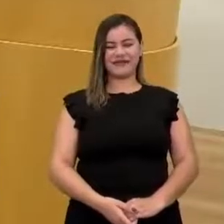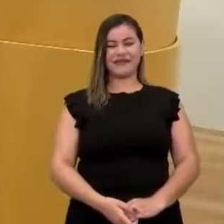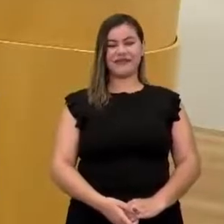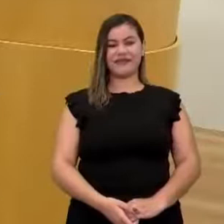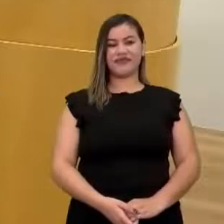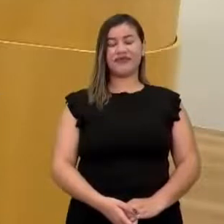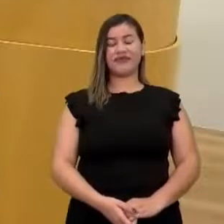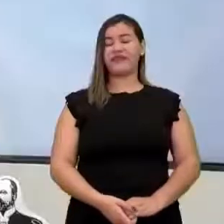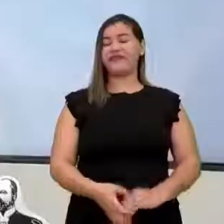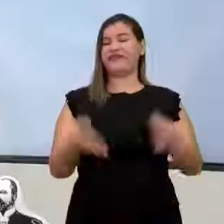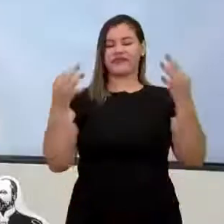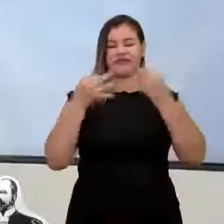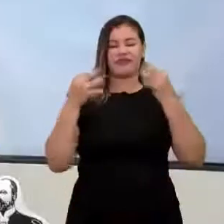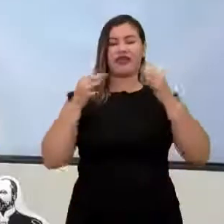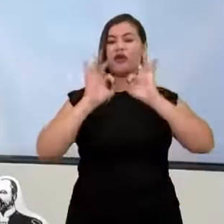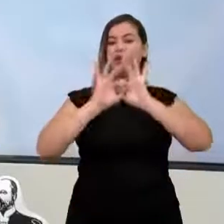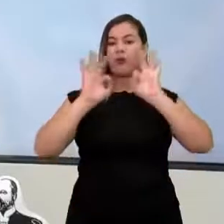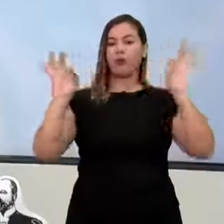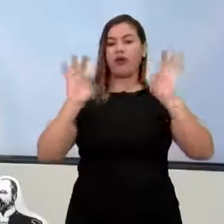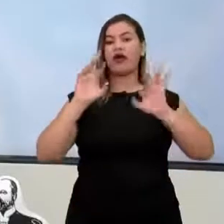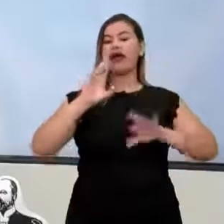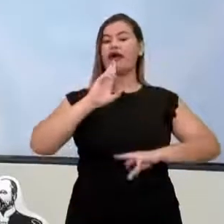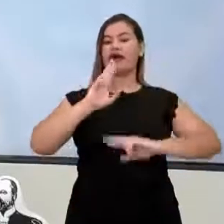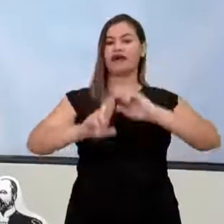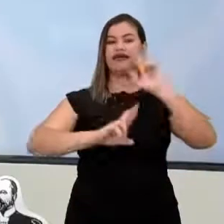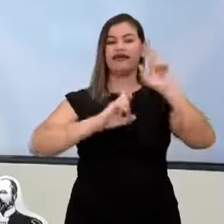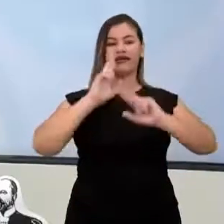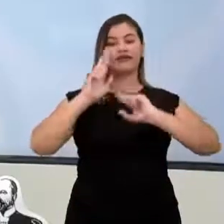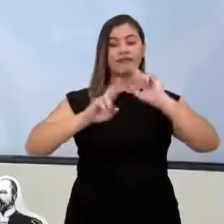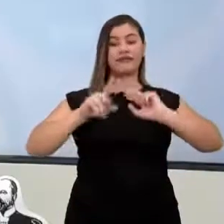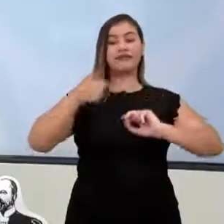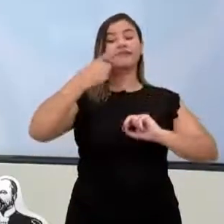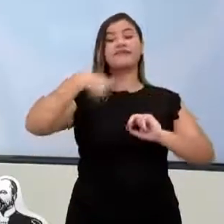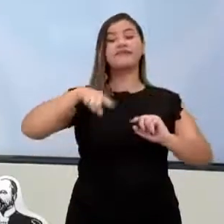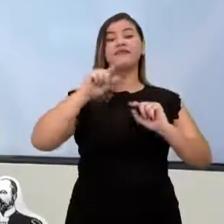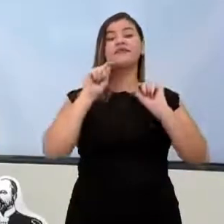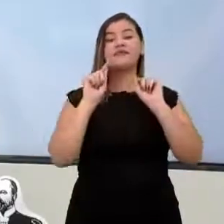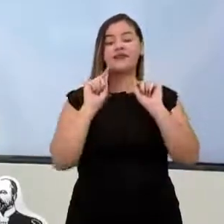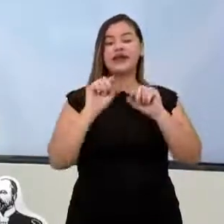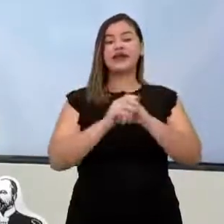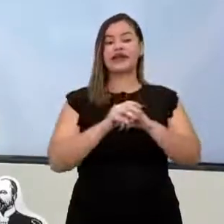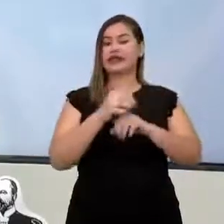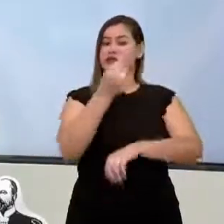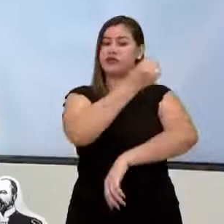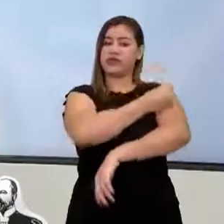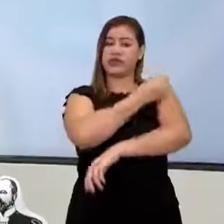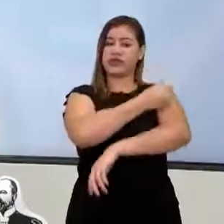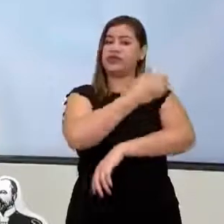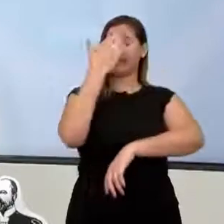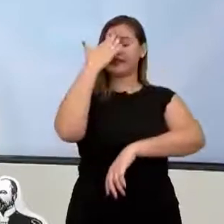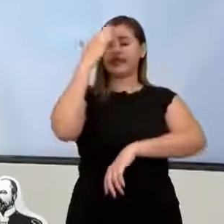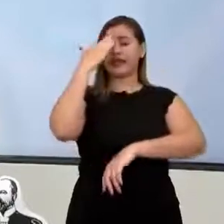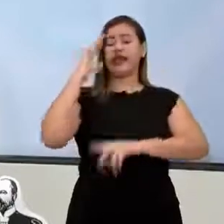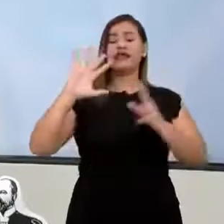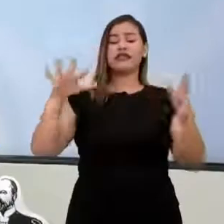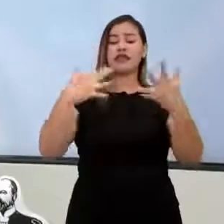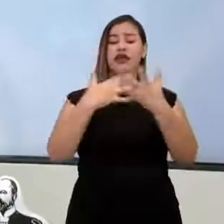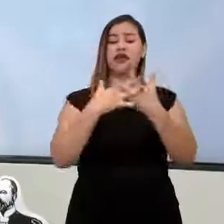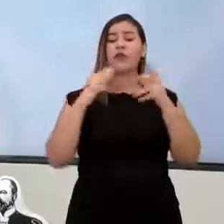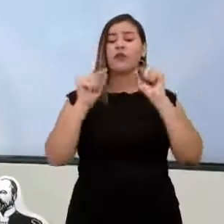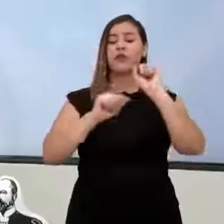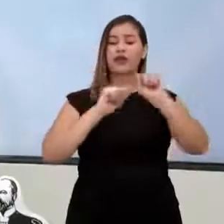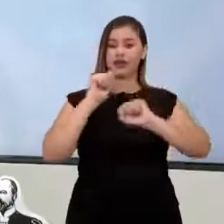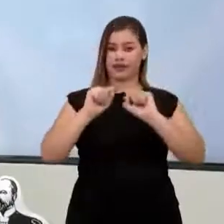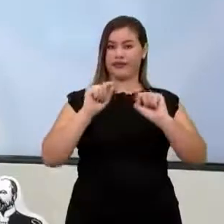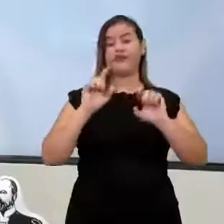perfeito. Excelentes respostas. Então, assim, o que nós entendemos aqui é que o sexto ano já compreendeu o que é cidadania. Então, eu trouxe